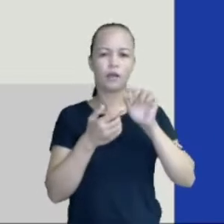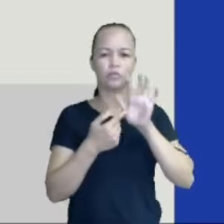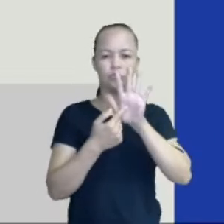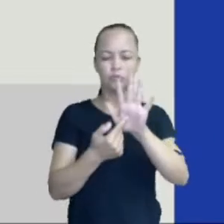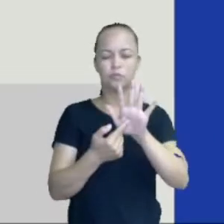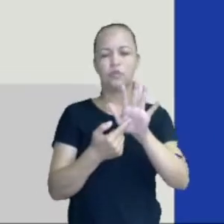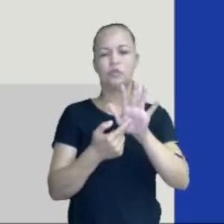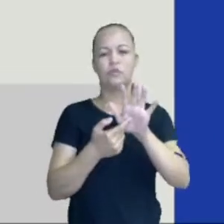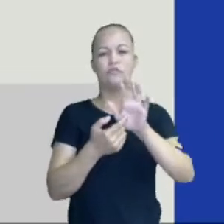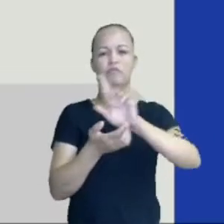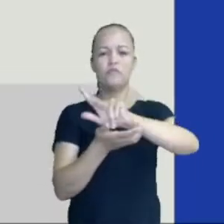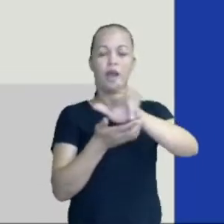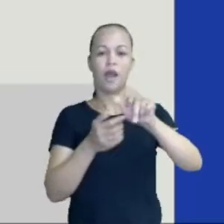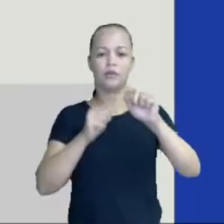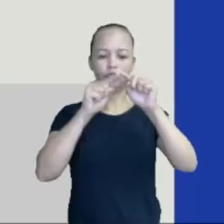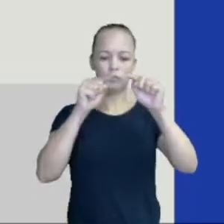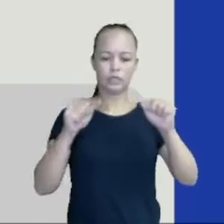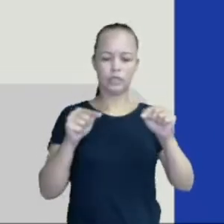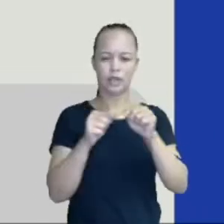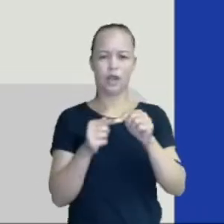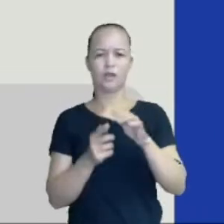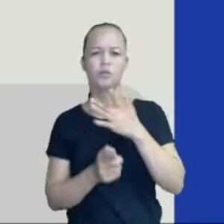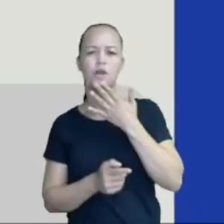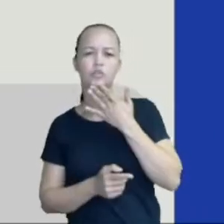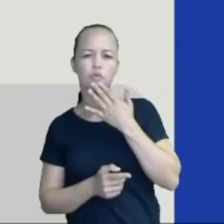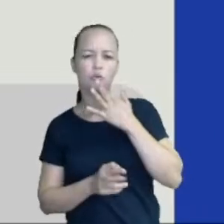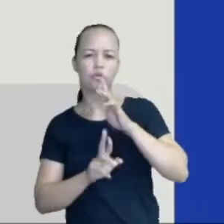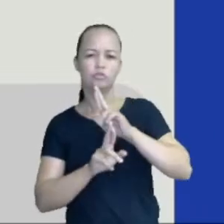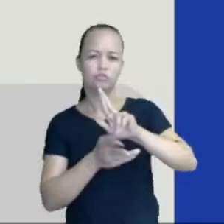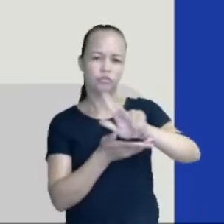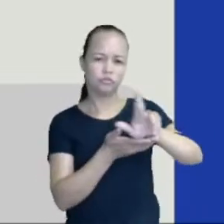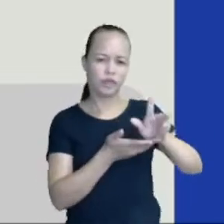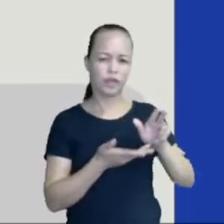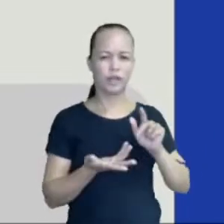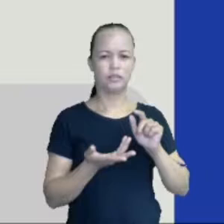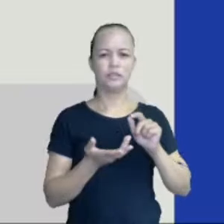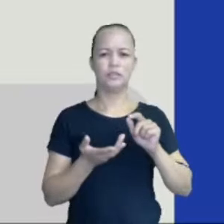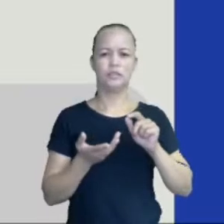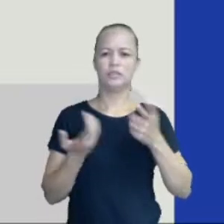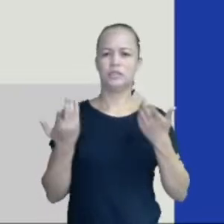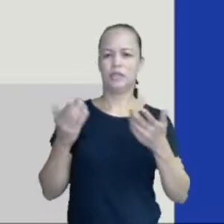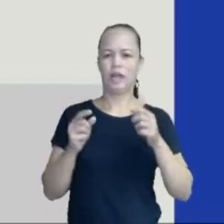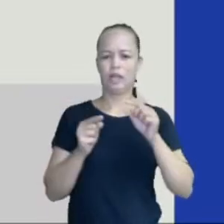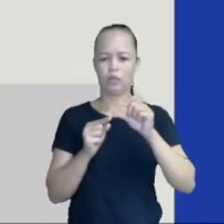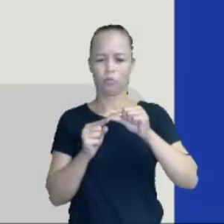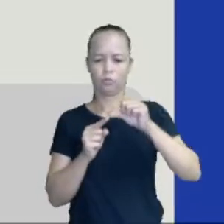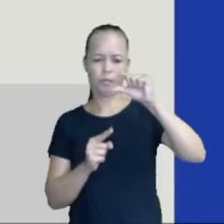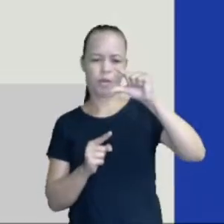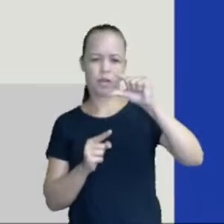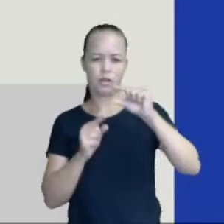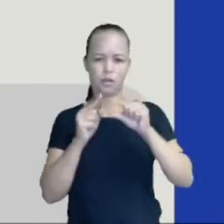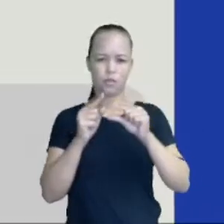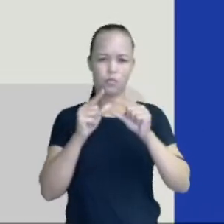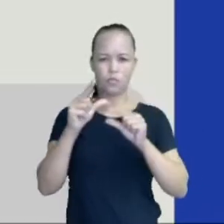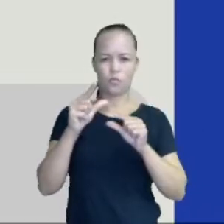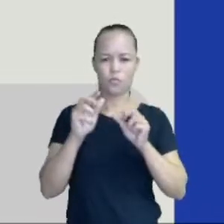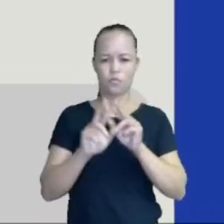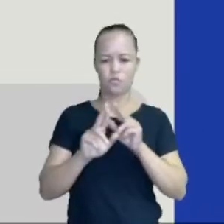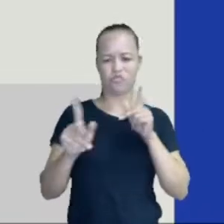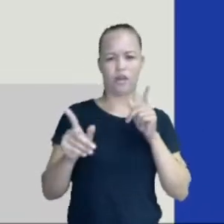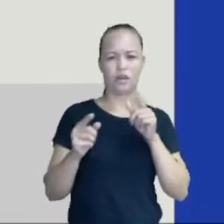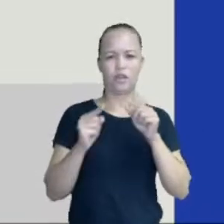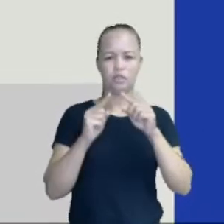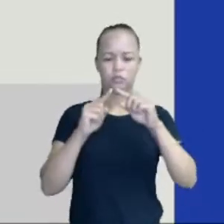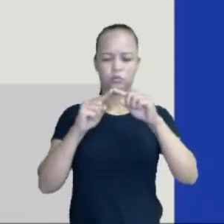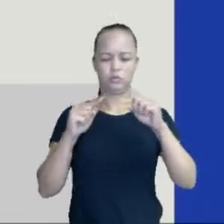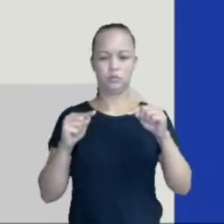triângulos, né? Cores diferenciadas, né? Será que tem o mesmo tamanho? Tem tamanhos diferentes? Eu não vou falar